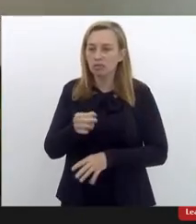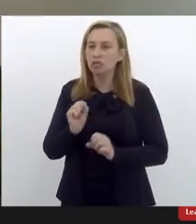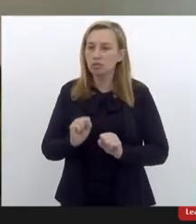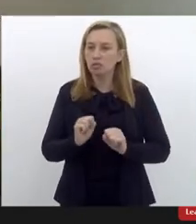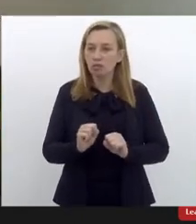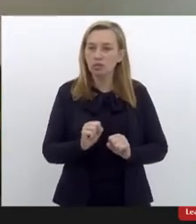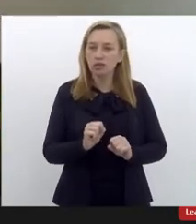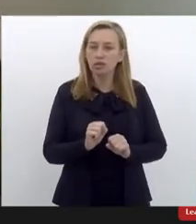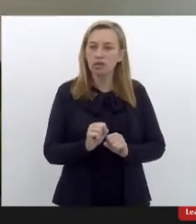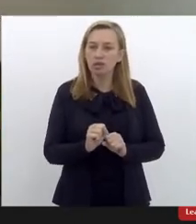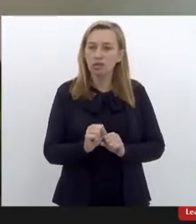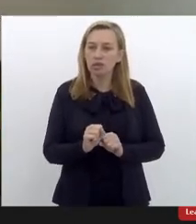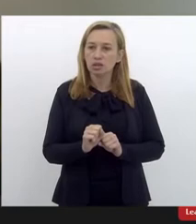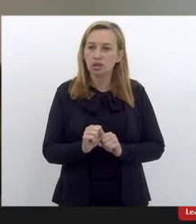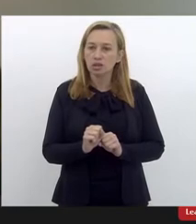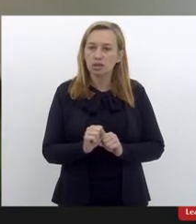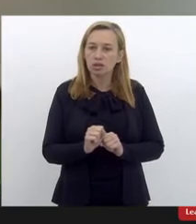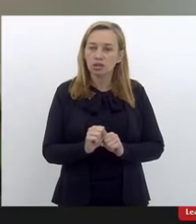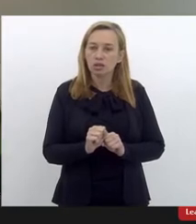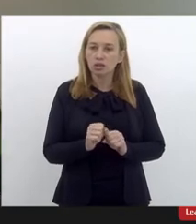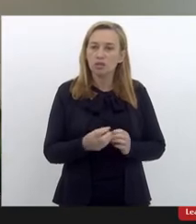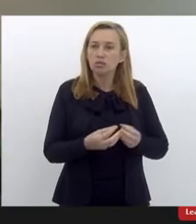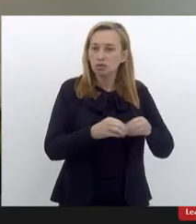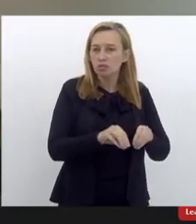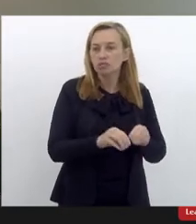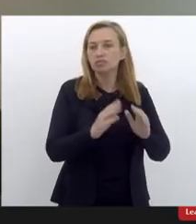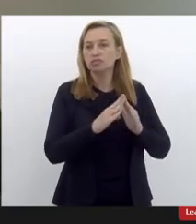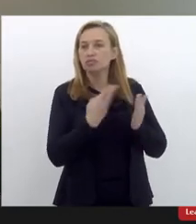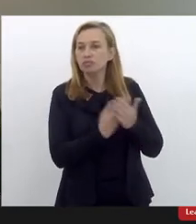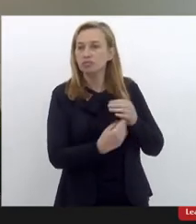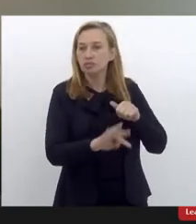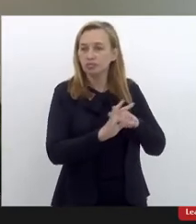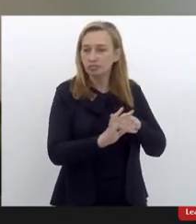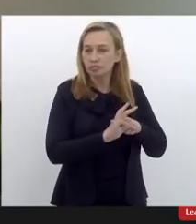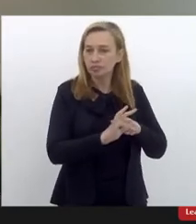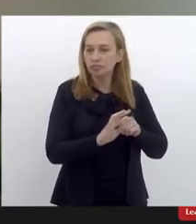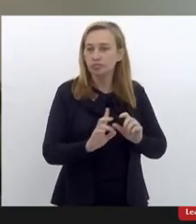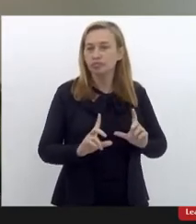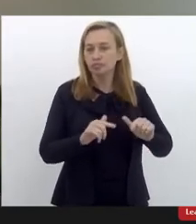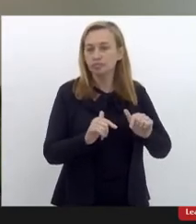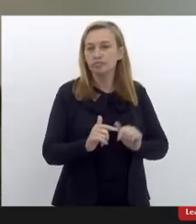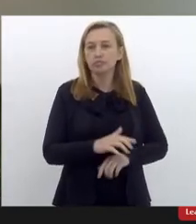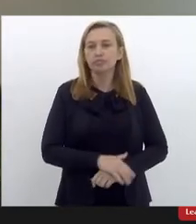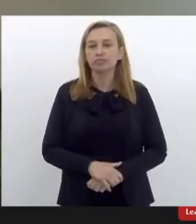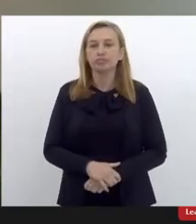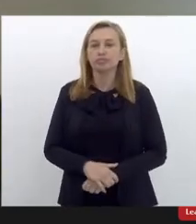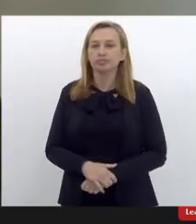tocar, podem atingir a FATEC, né, e fazem a gente atuar.